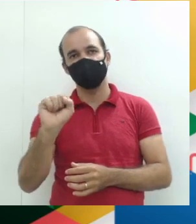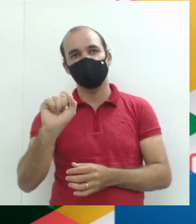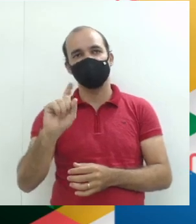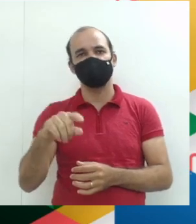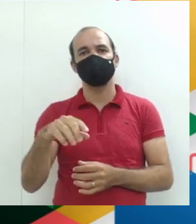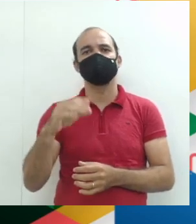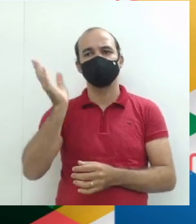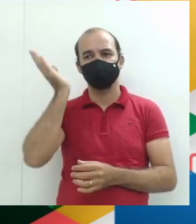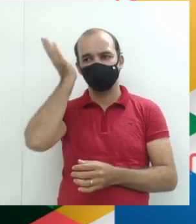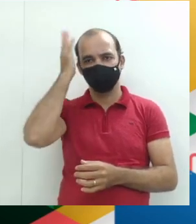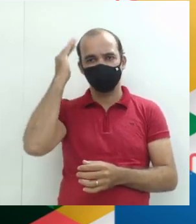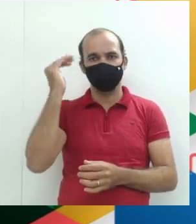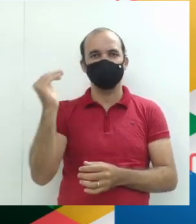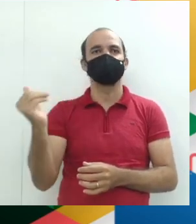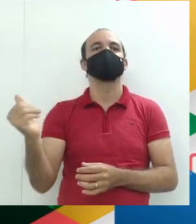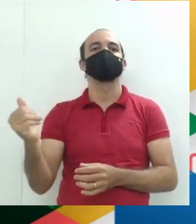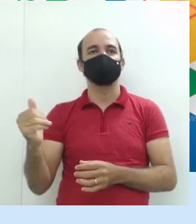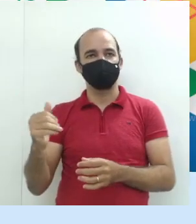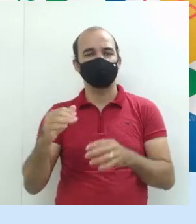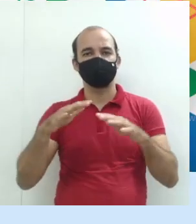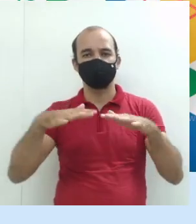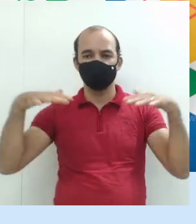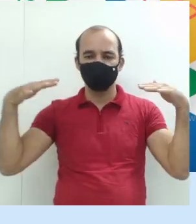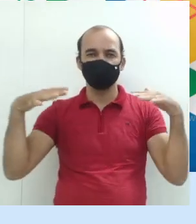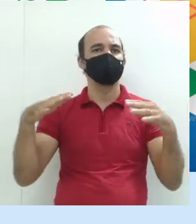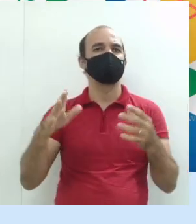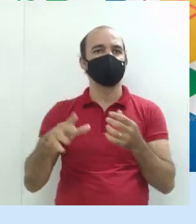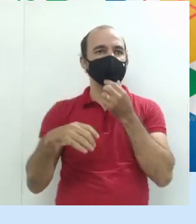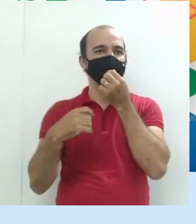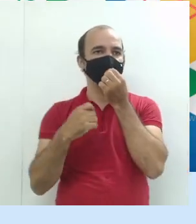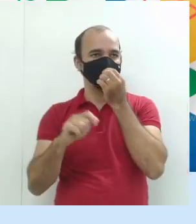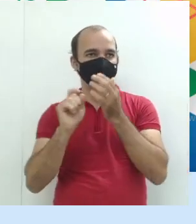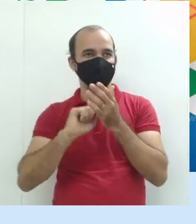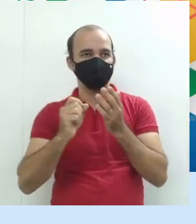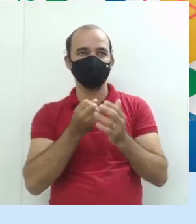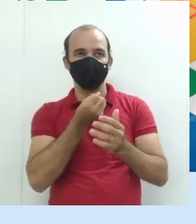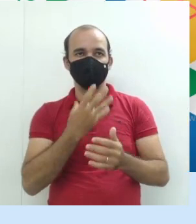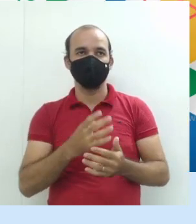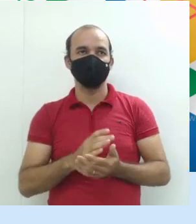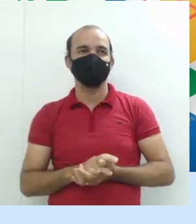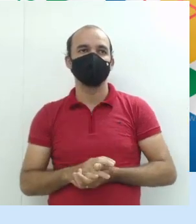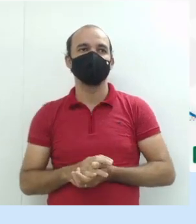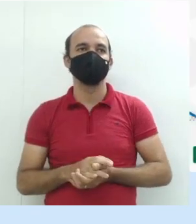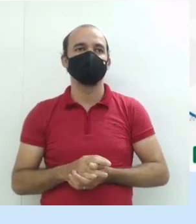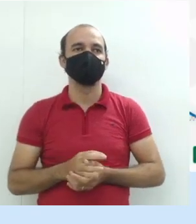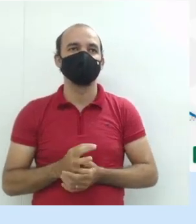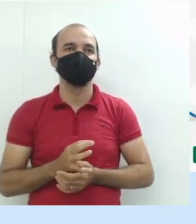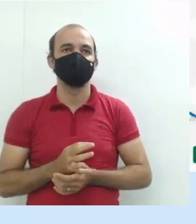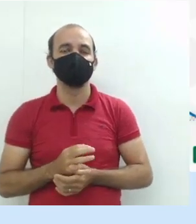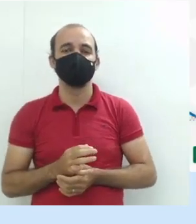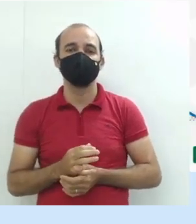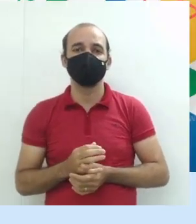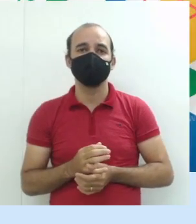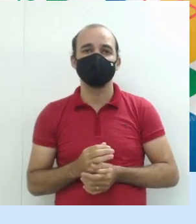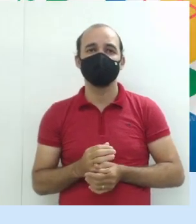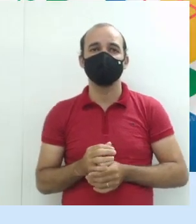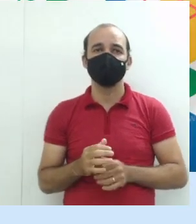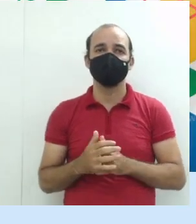faz sucesso e ainda faz muita música boa para a gente poder ouvir. Então, gente, olha só.